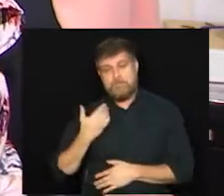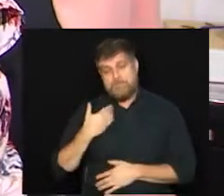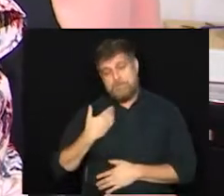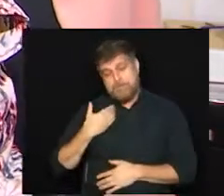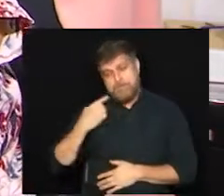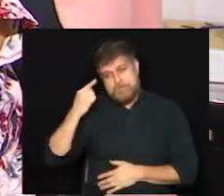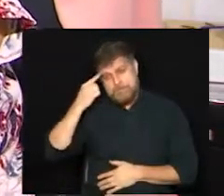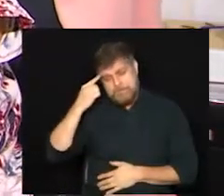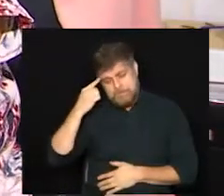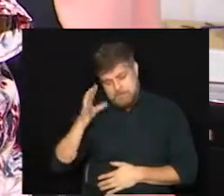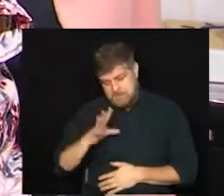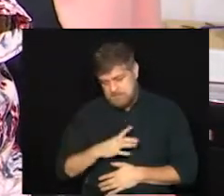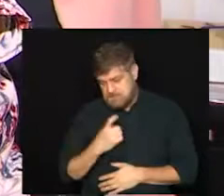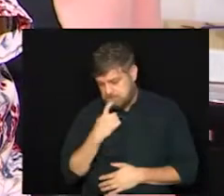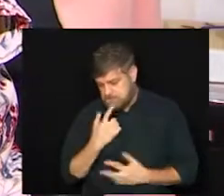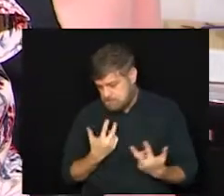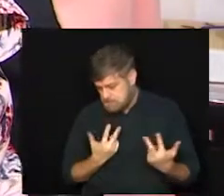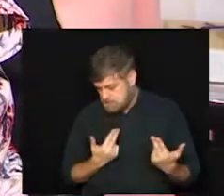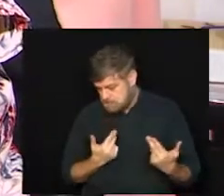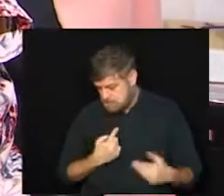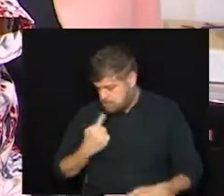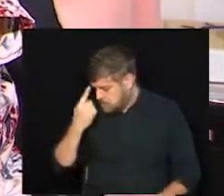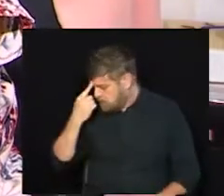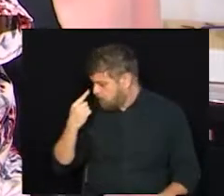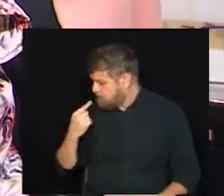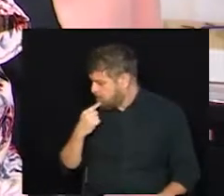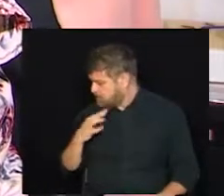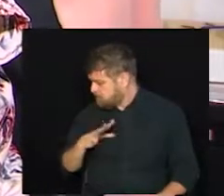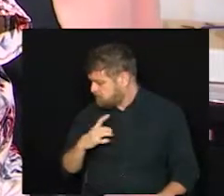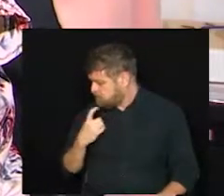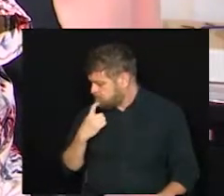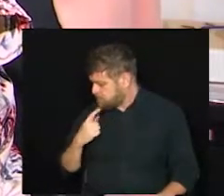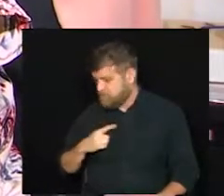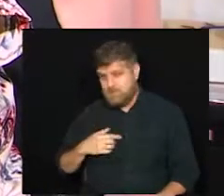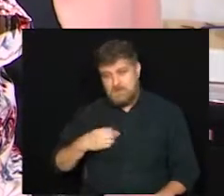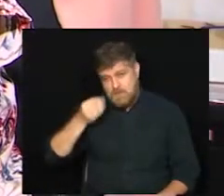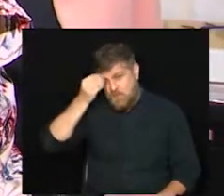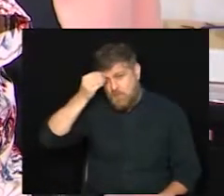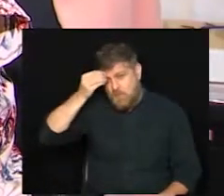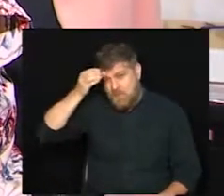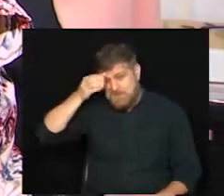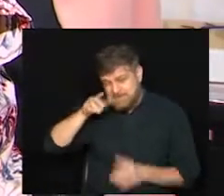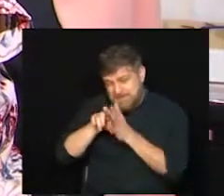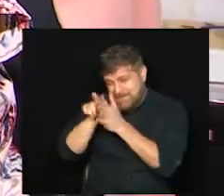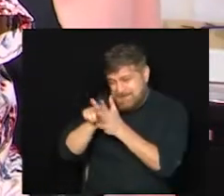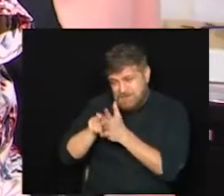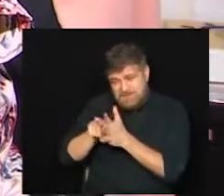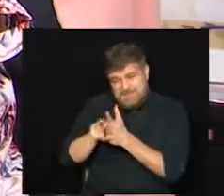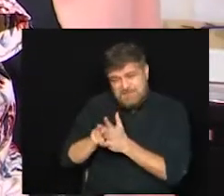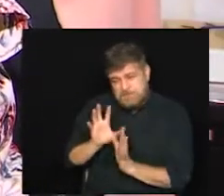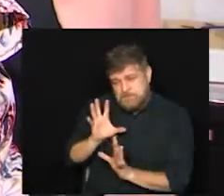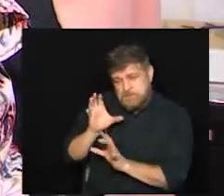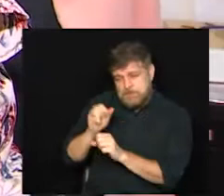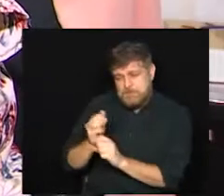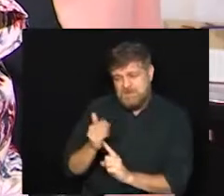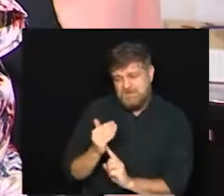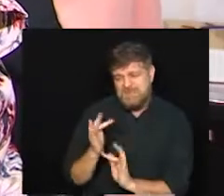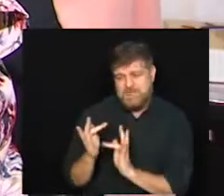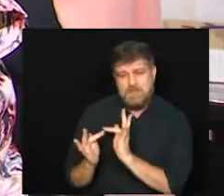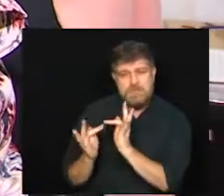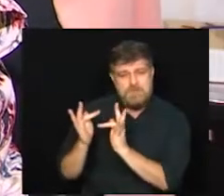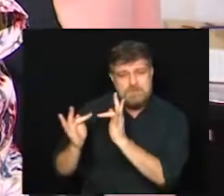cidade como a nossa, né, com o perfil da nossa cidade, com o acúmulo que a gente tem aqui de pesquisa, de